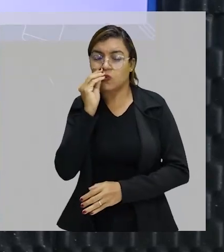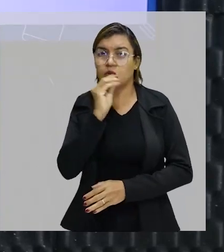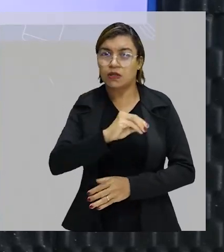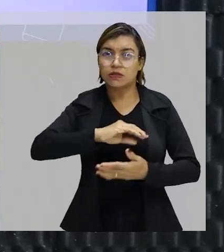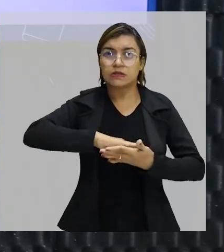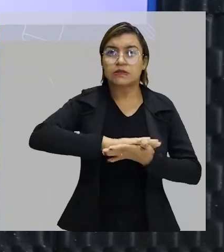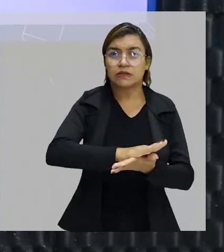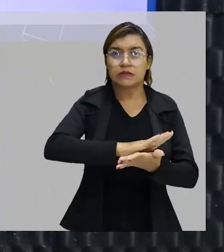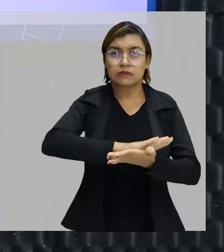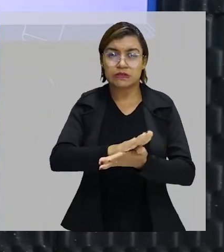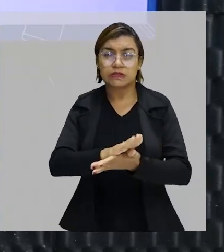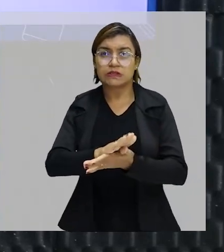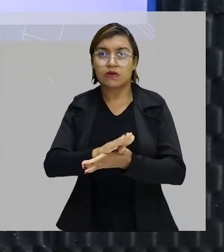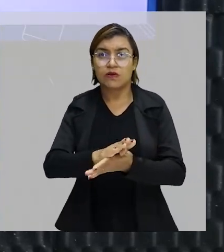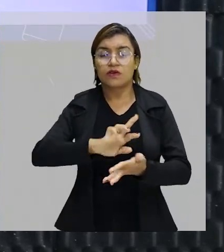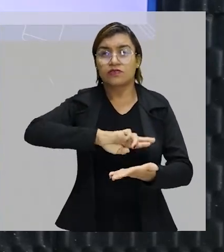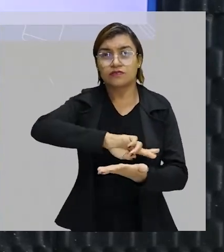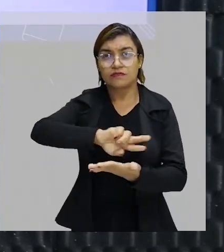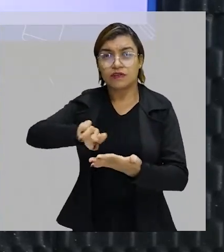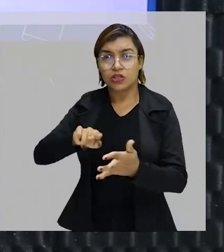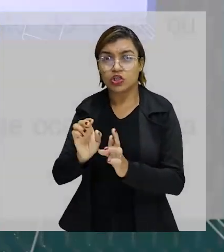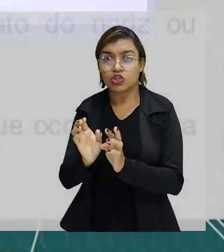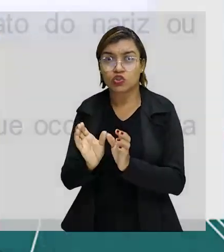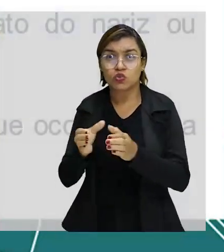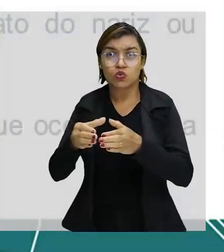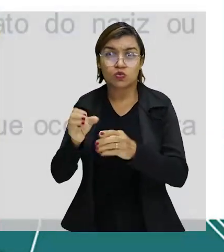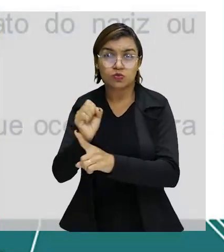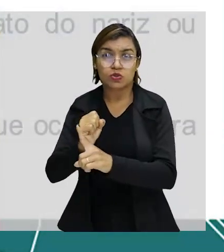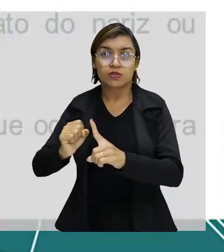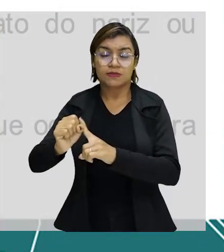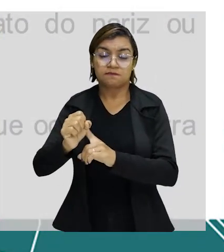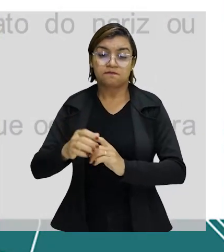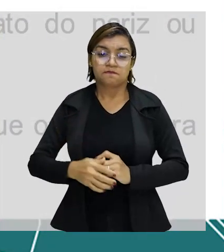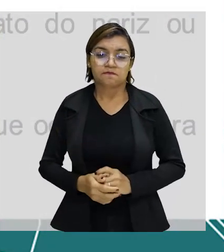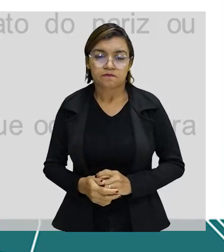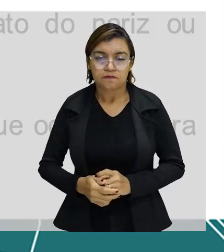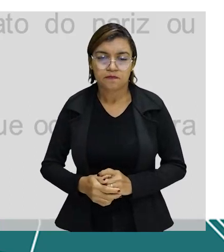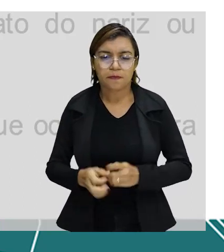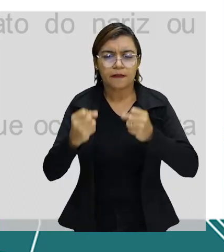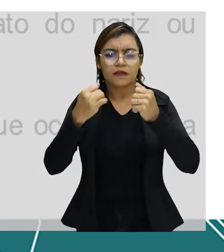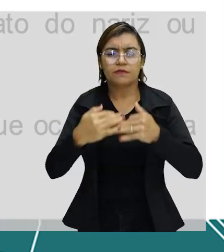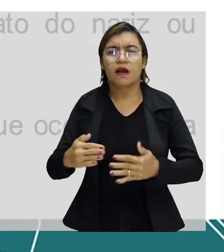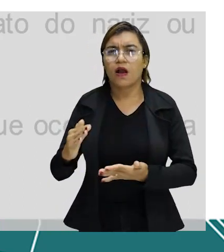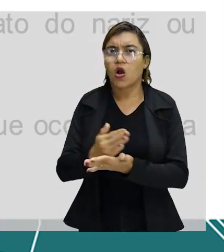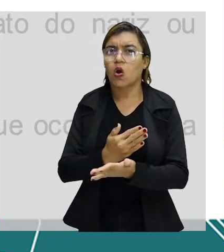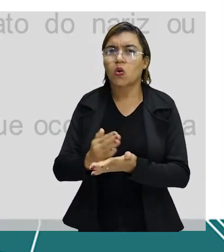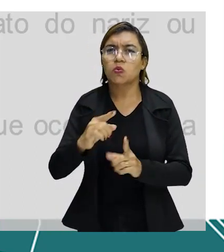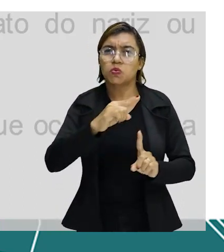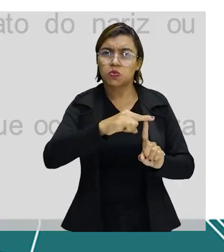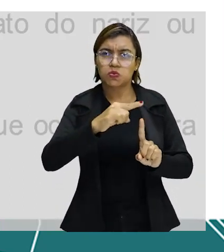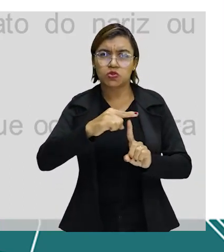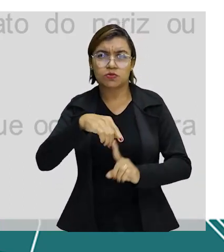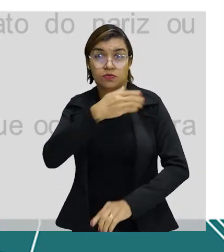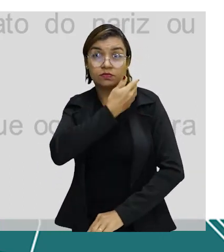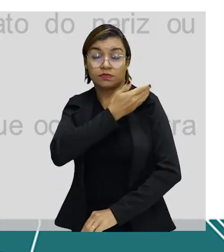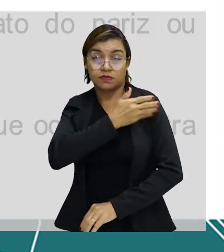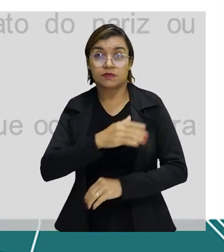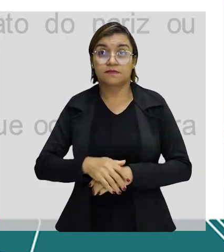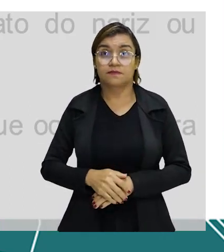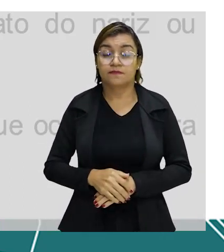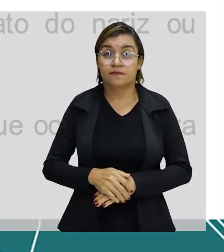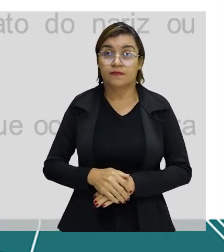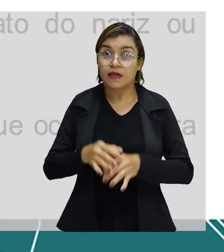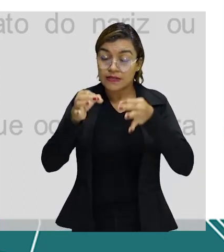os diferentes grupos sociais. E aí a gente vai começar a falar de alguns tipos de preconceito, que eu tenho certeza que você